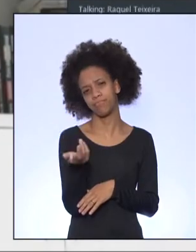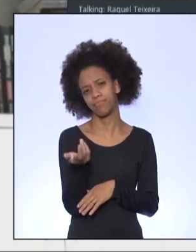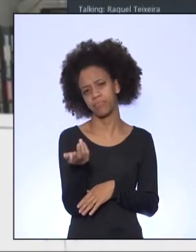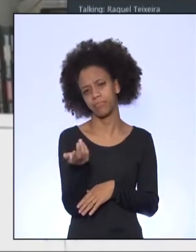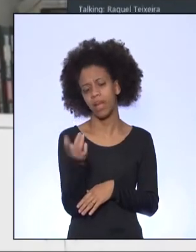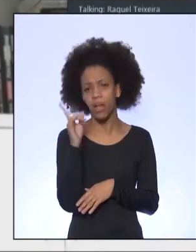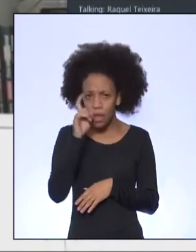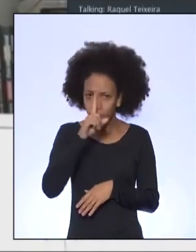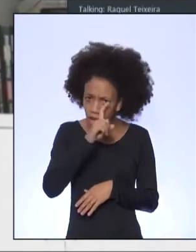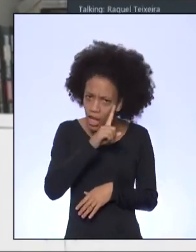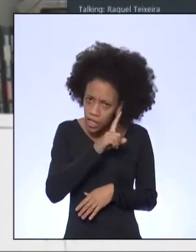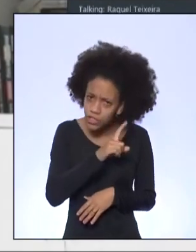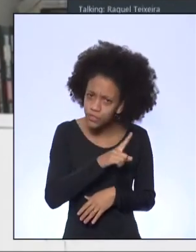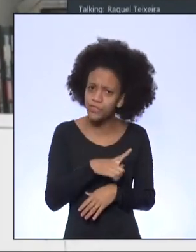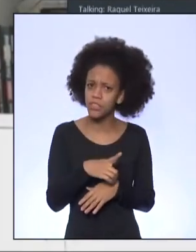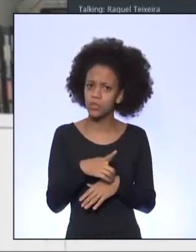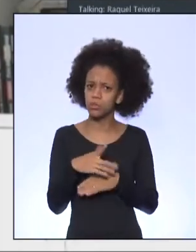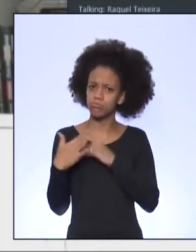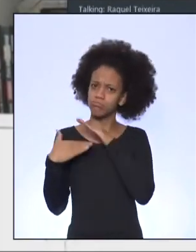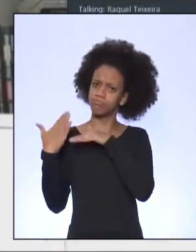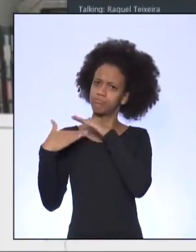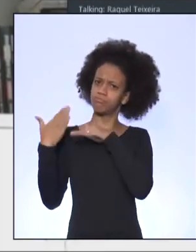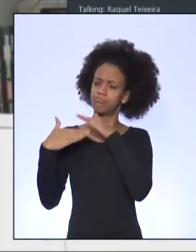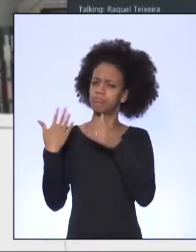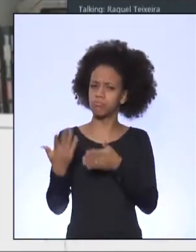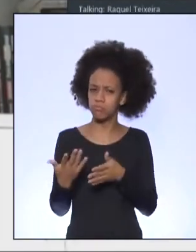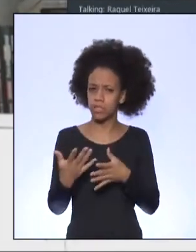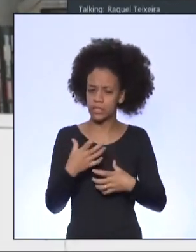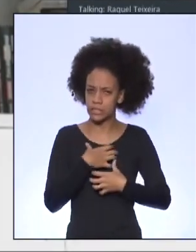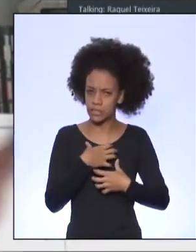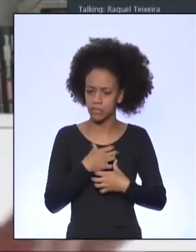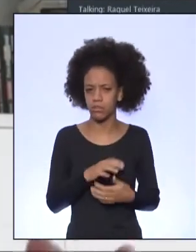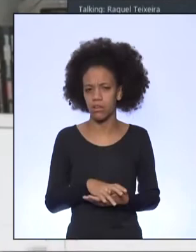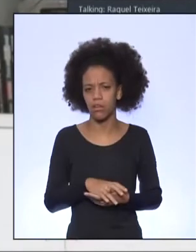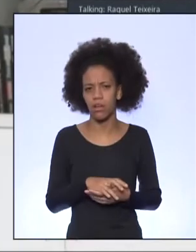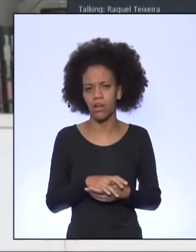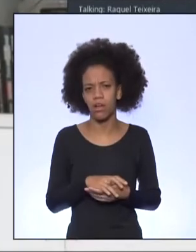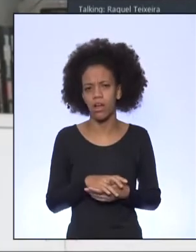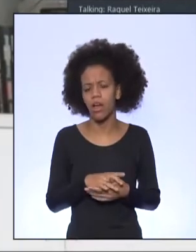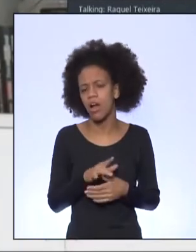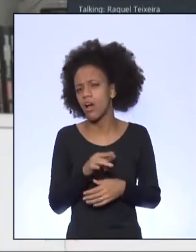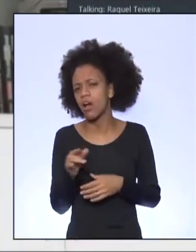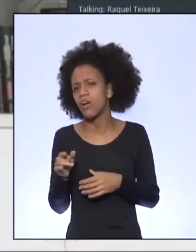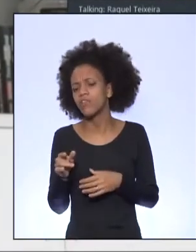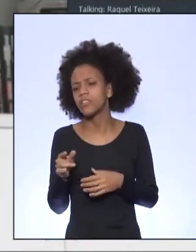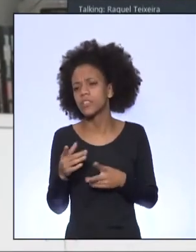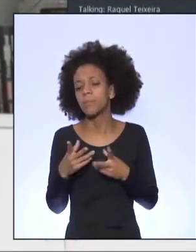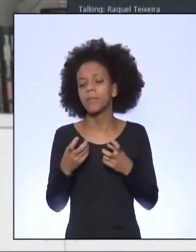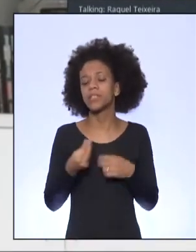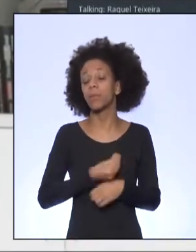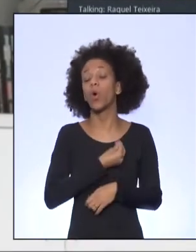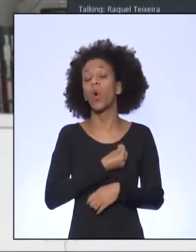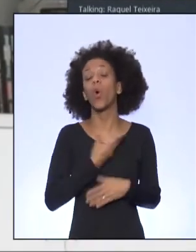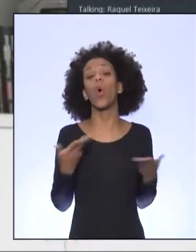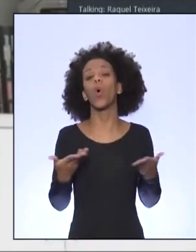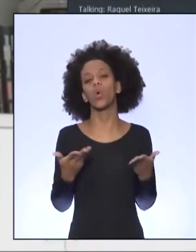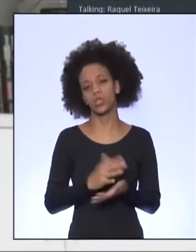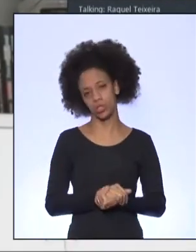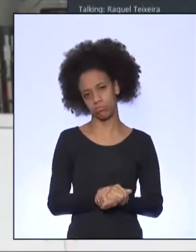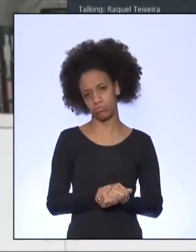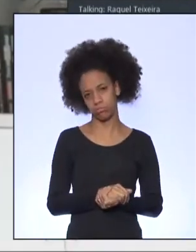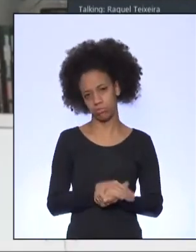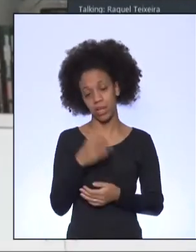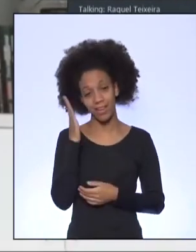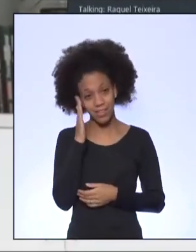é difícil a gente desenvolver essas competências socioemocionais. Você pega o momento que a gente vive. A gente sabe